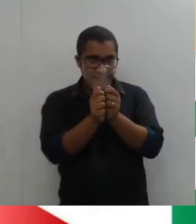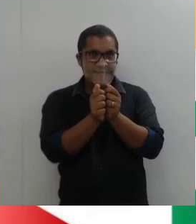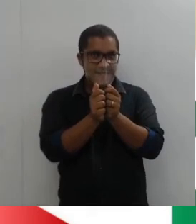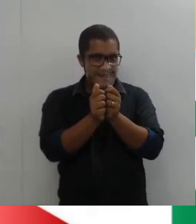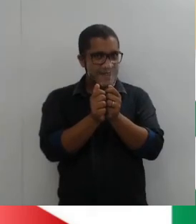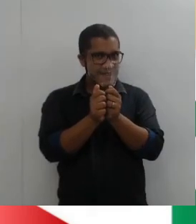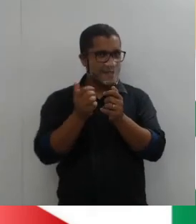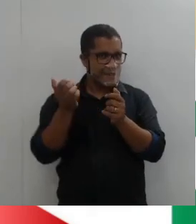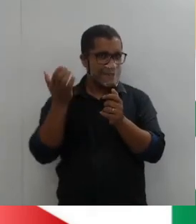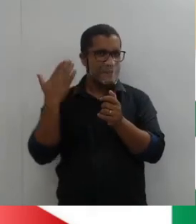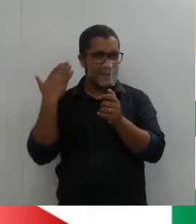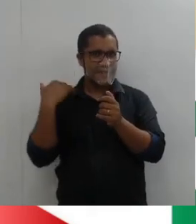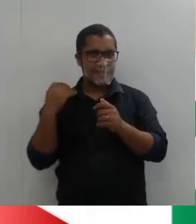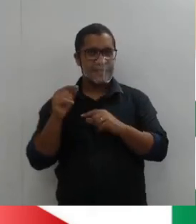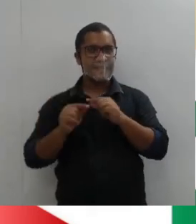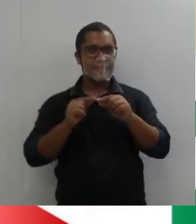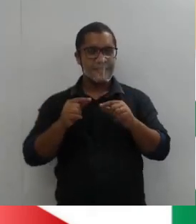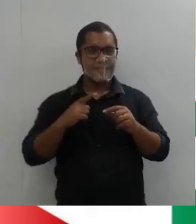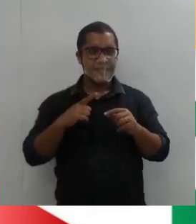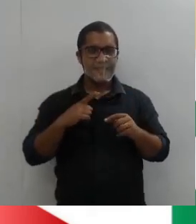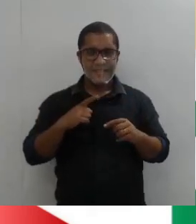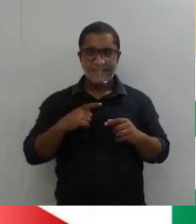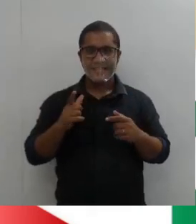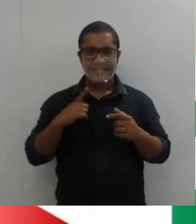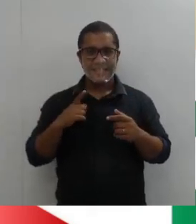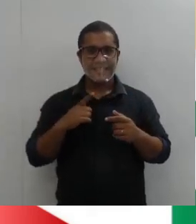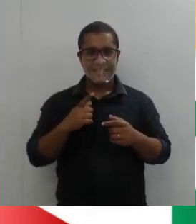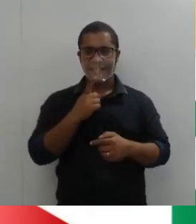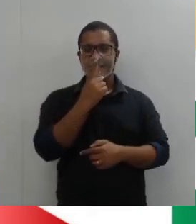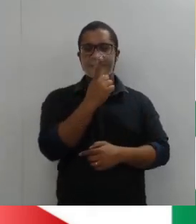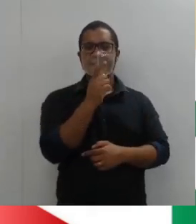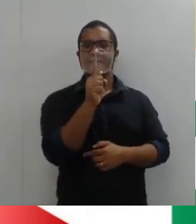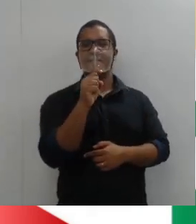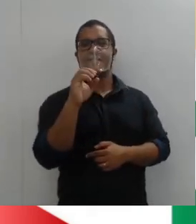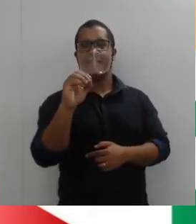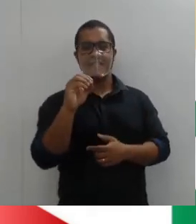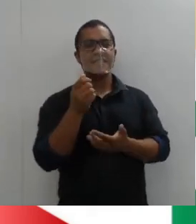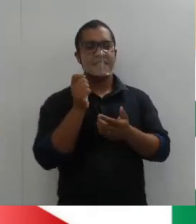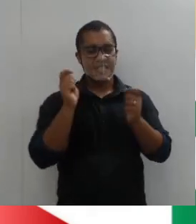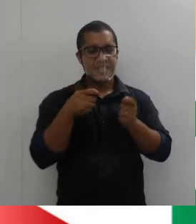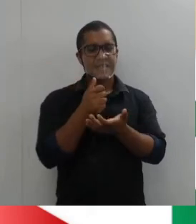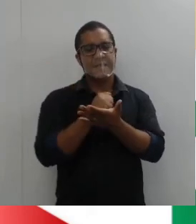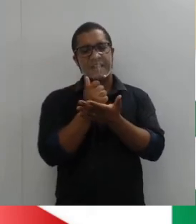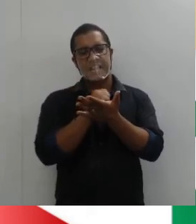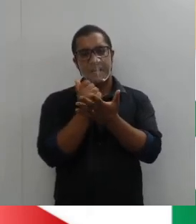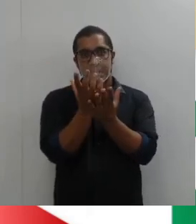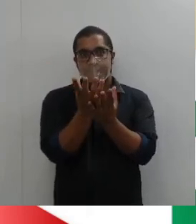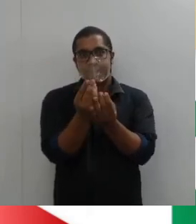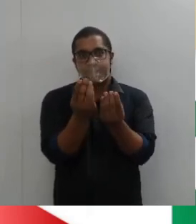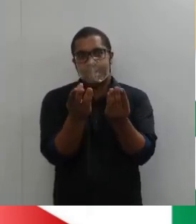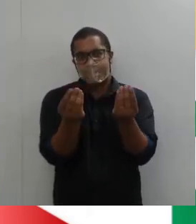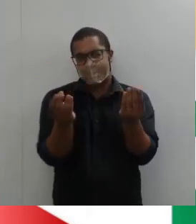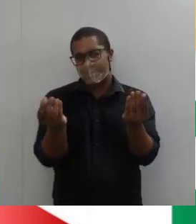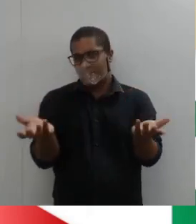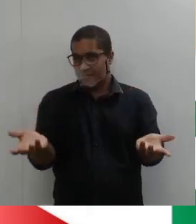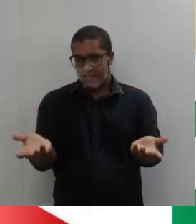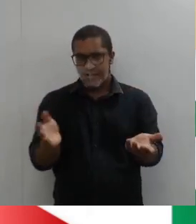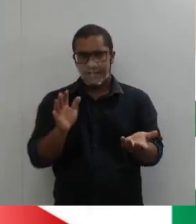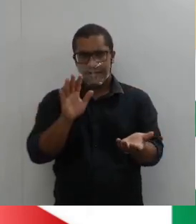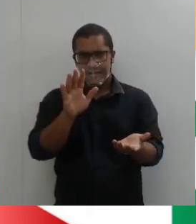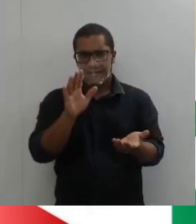falar que nem minha mãe agora, na minha época o pessoal dizia assim, tem 180 jogos, era jogo que só que na realidade